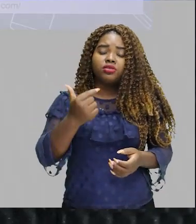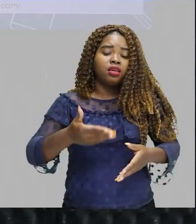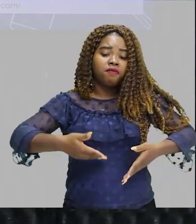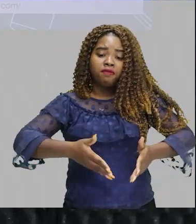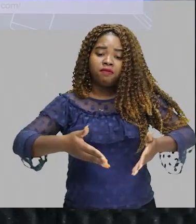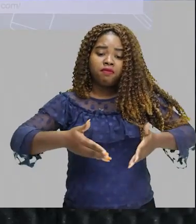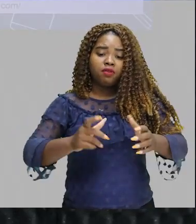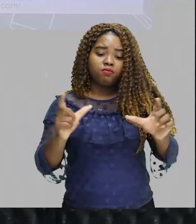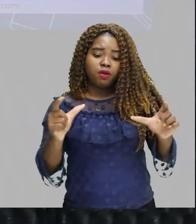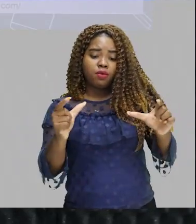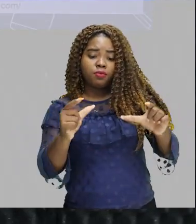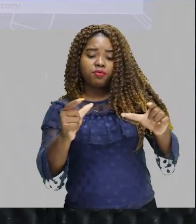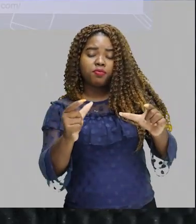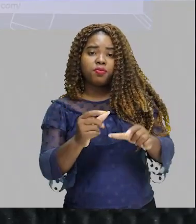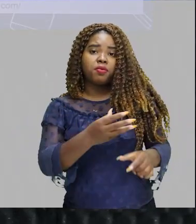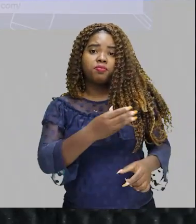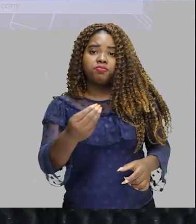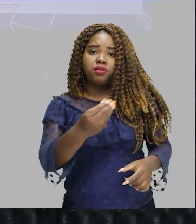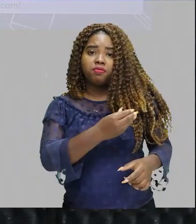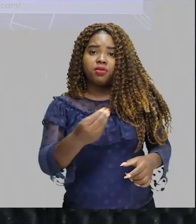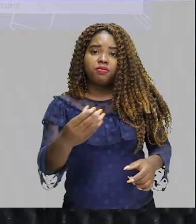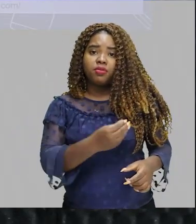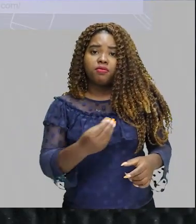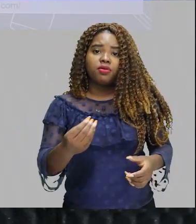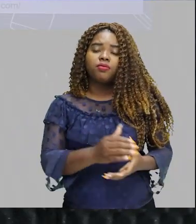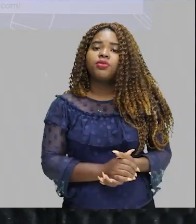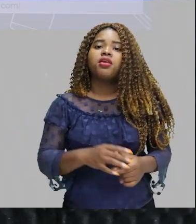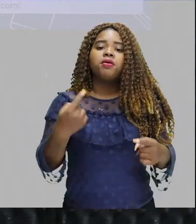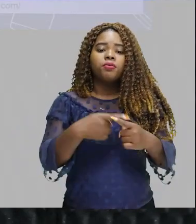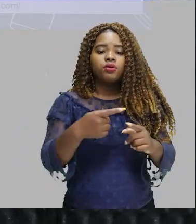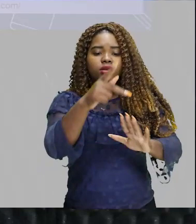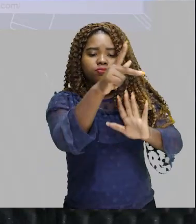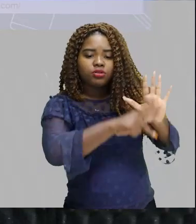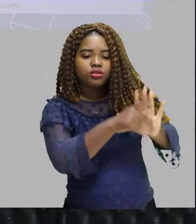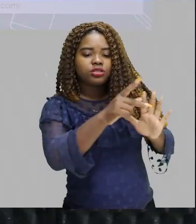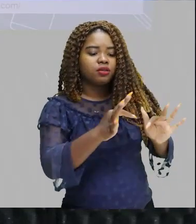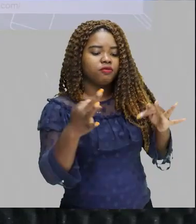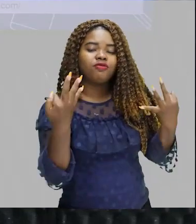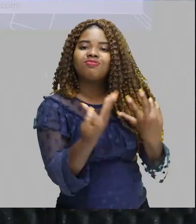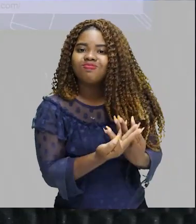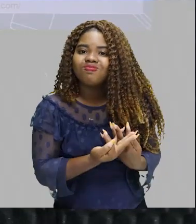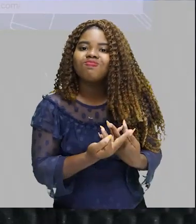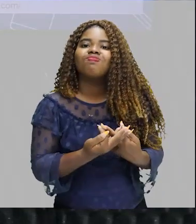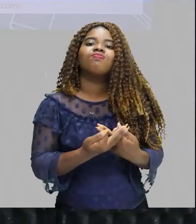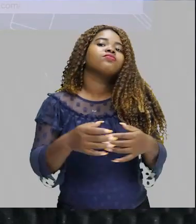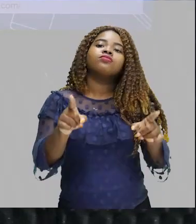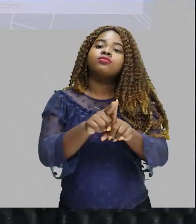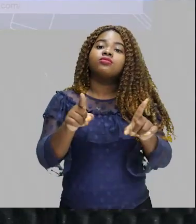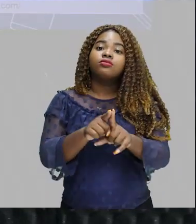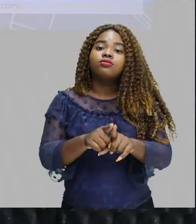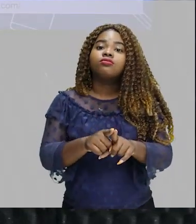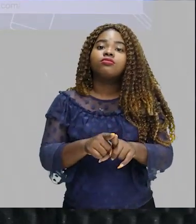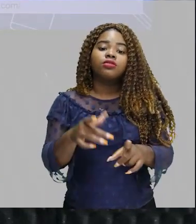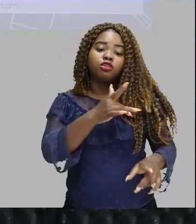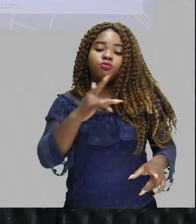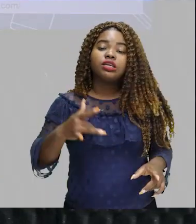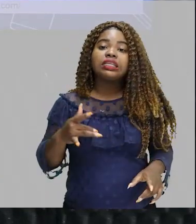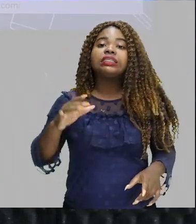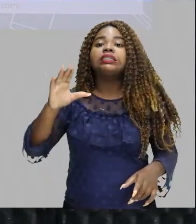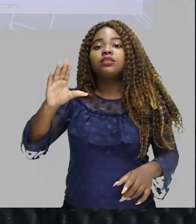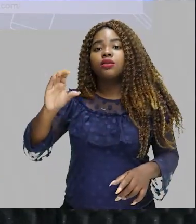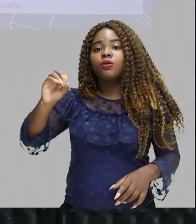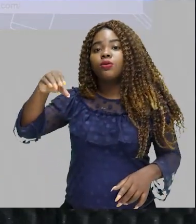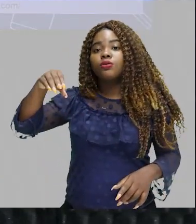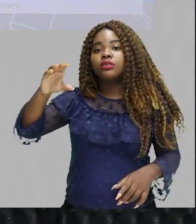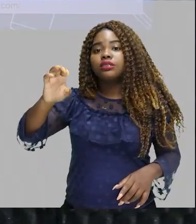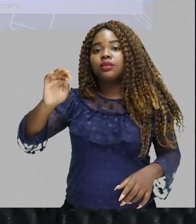filhos. Por maior planejamento familiar, por acesso a métodos contraceptivos, por